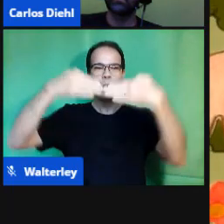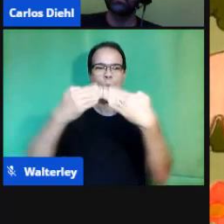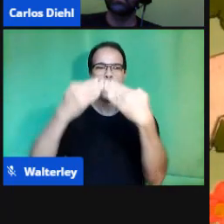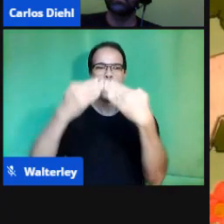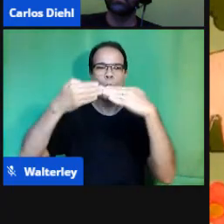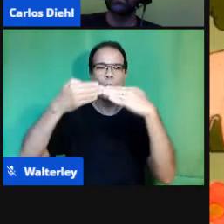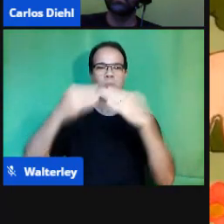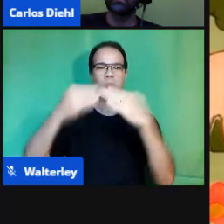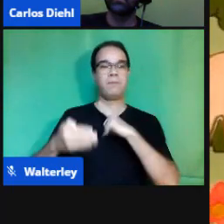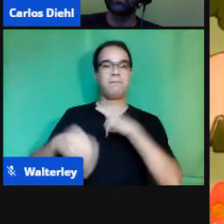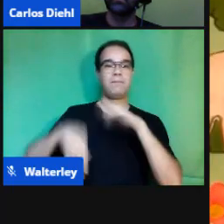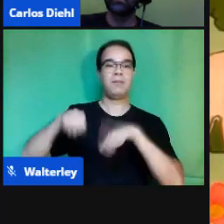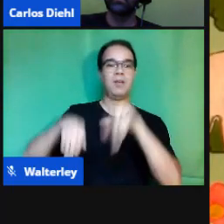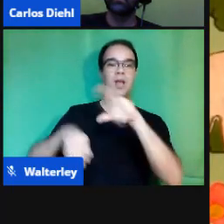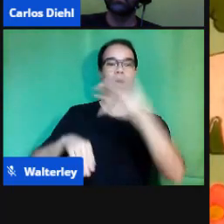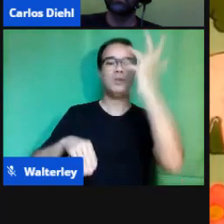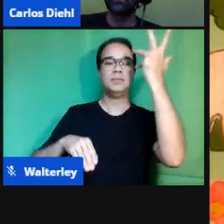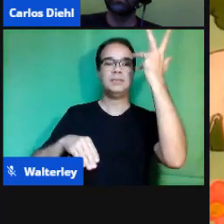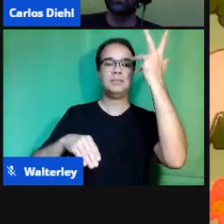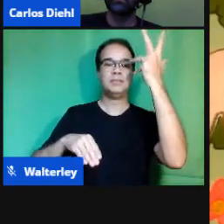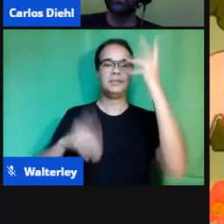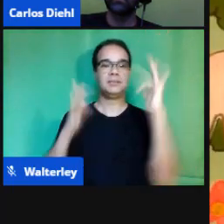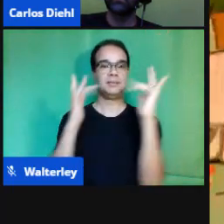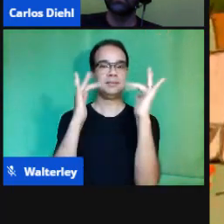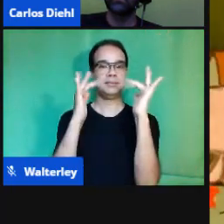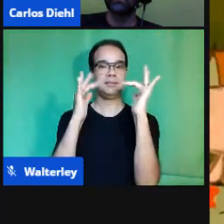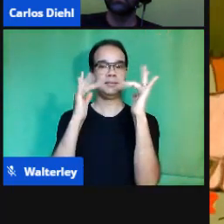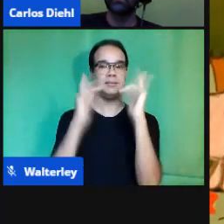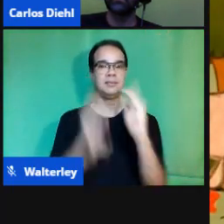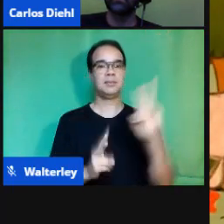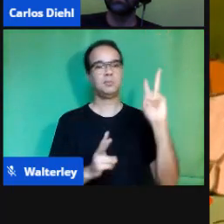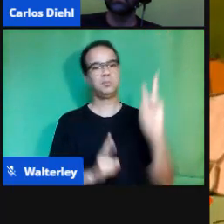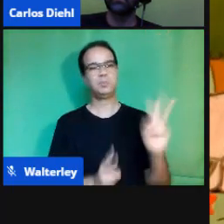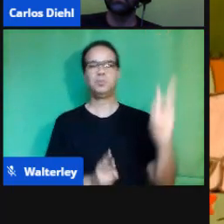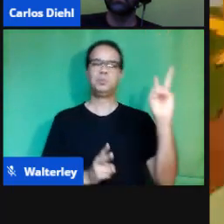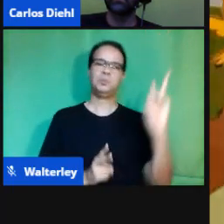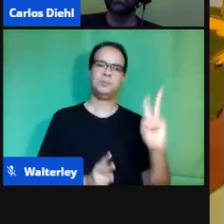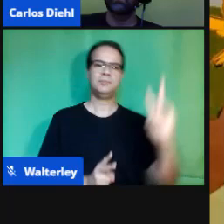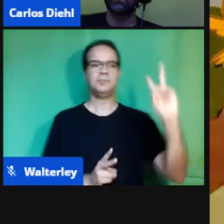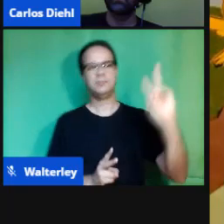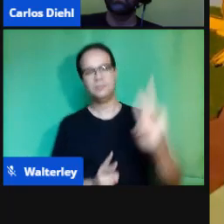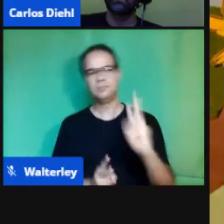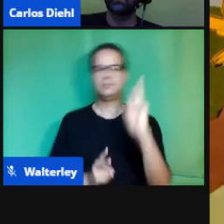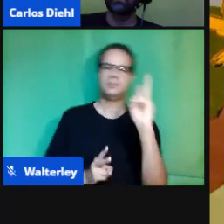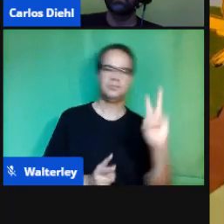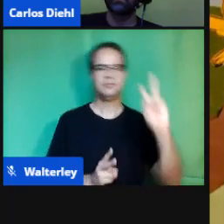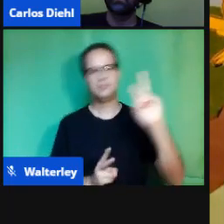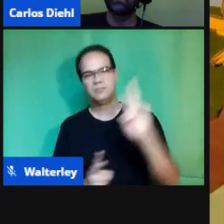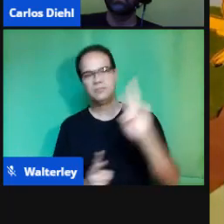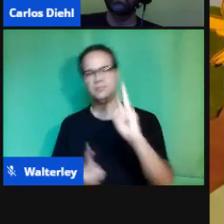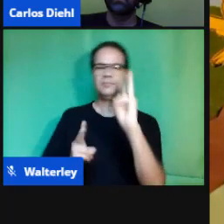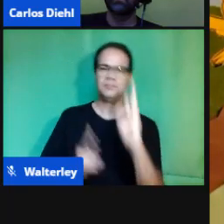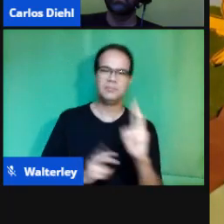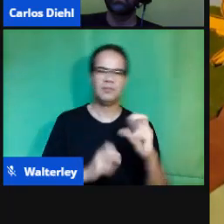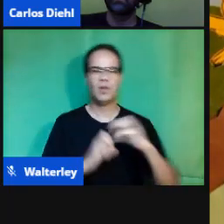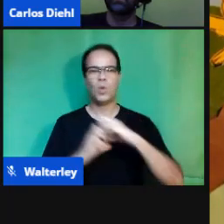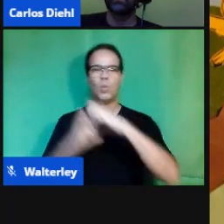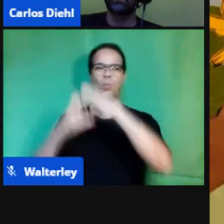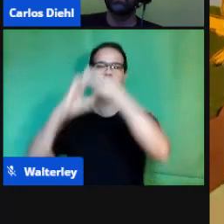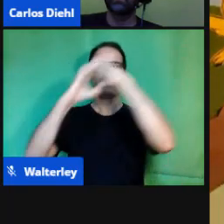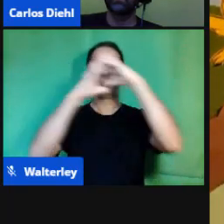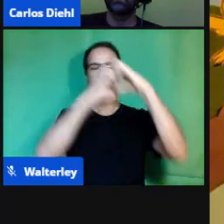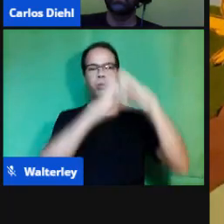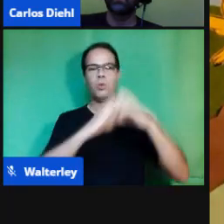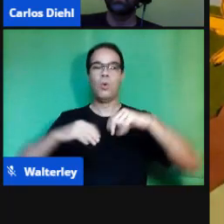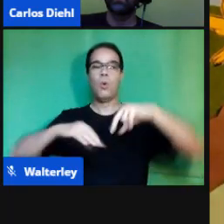que um casal estava passando por aqui, estava tão apaixonado, mas tão apaixonado, que ficou cego de amor.